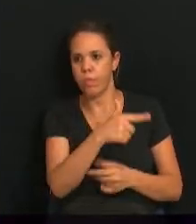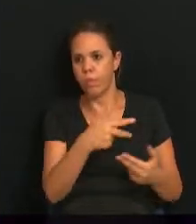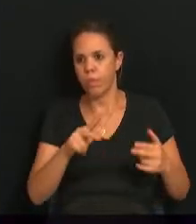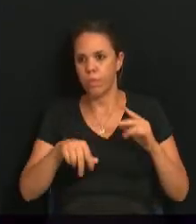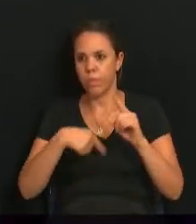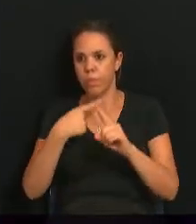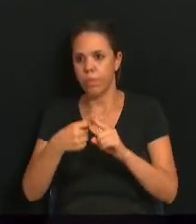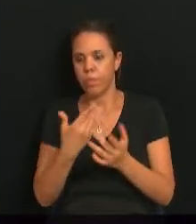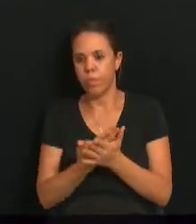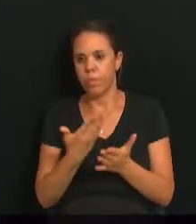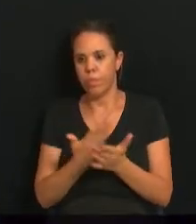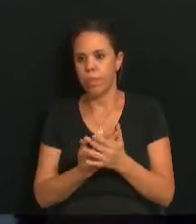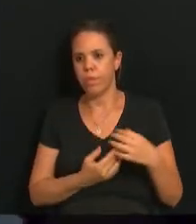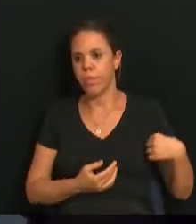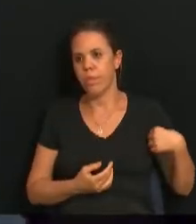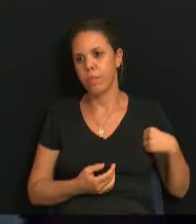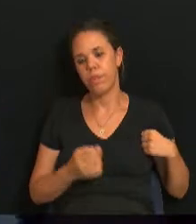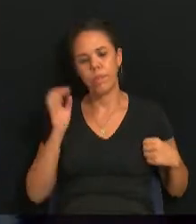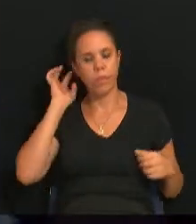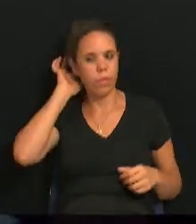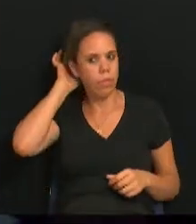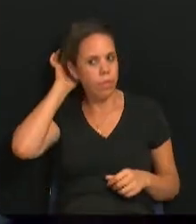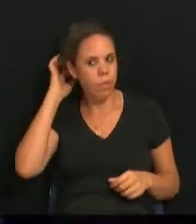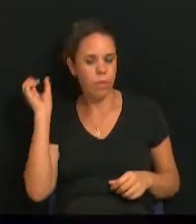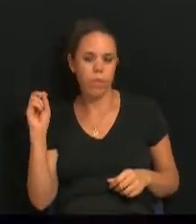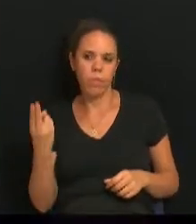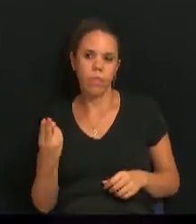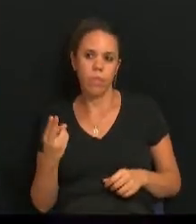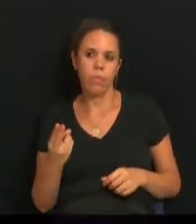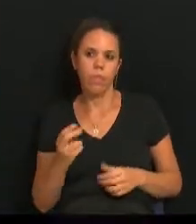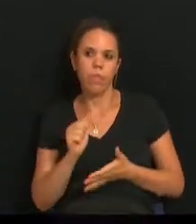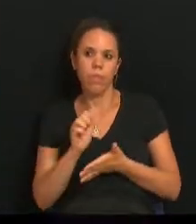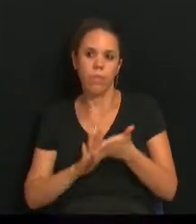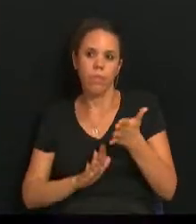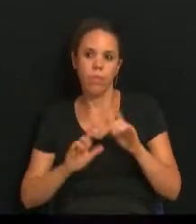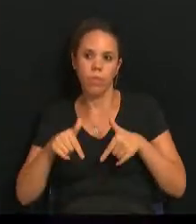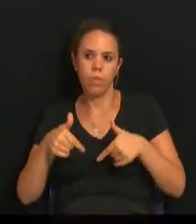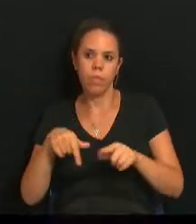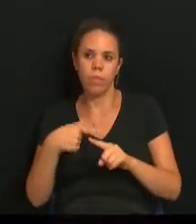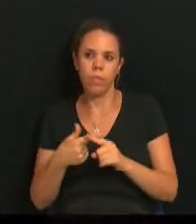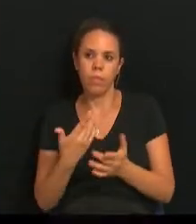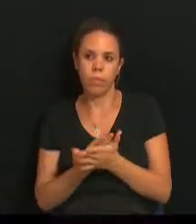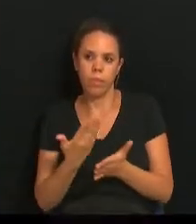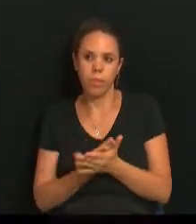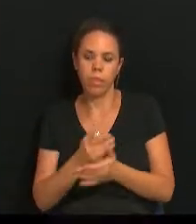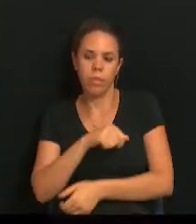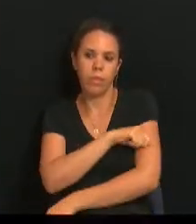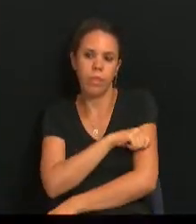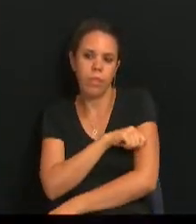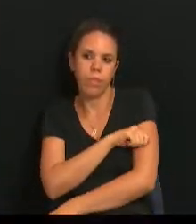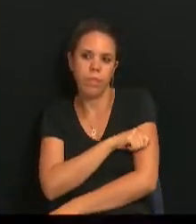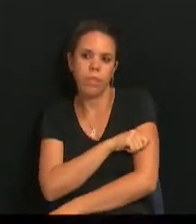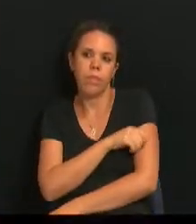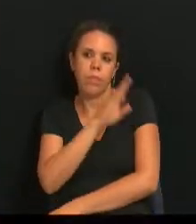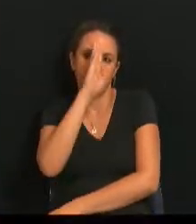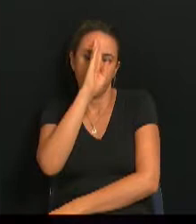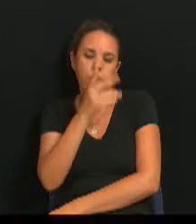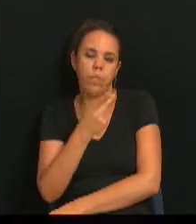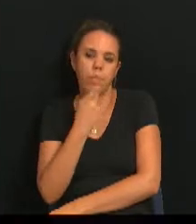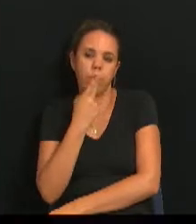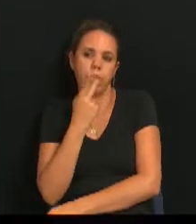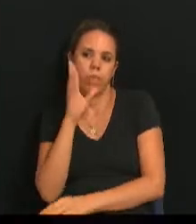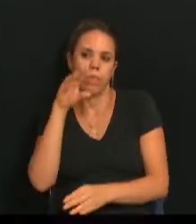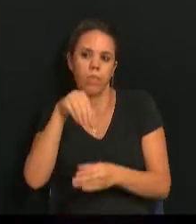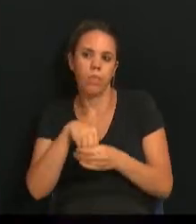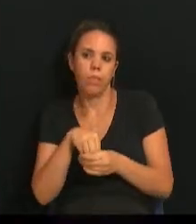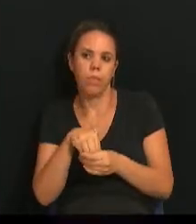aula propriamente dita, ou de outras atividades, por exemplo, de reforço diretamente com os alunos. Eu gostaria de destacar, então, o que está previsto, inclusive,